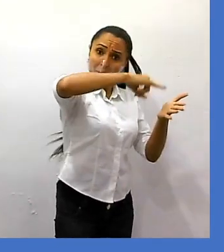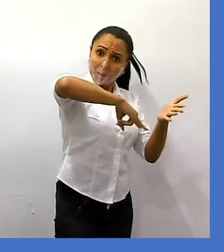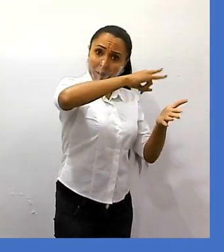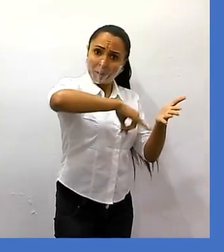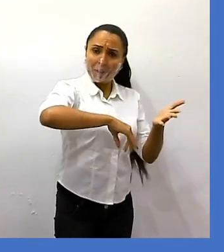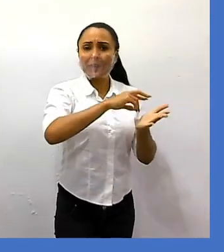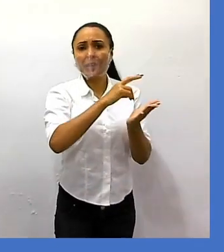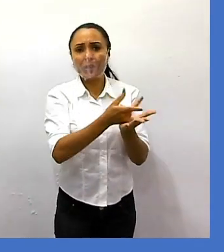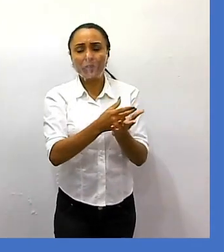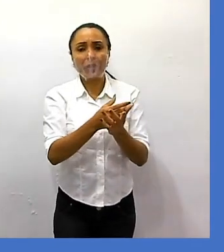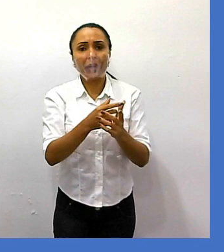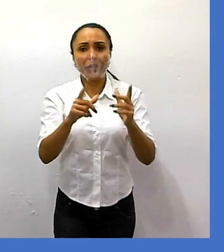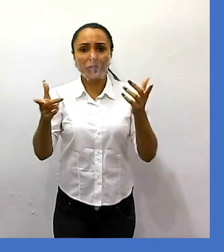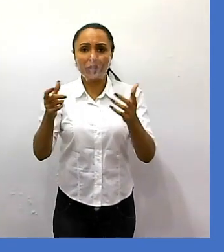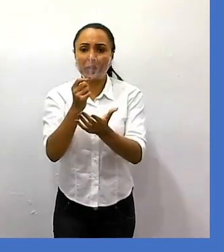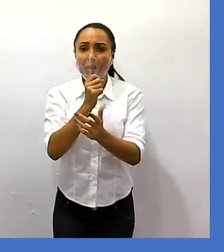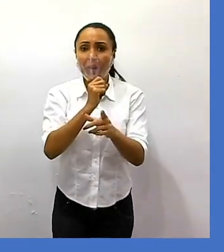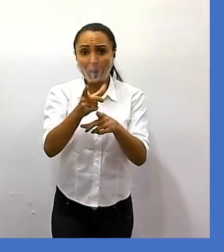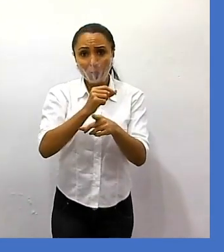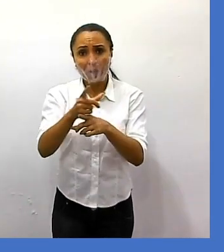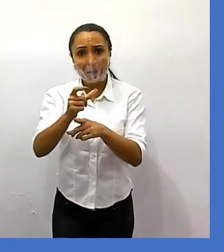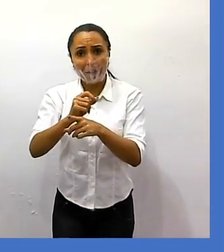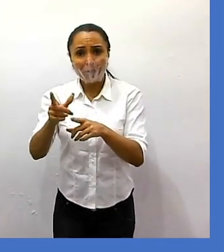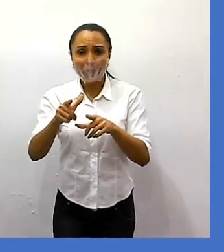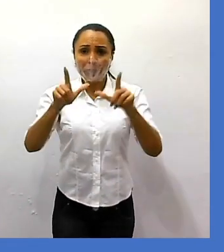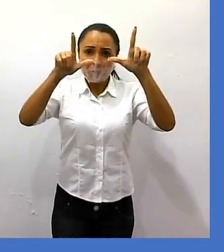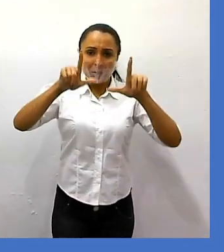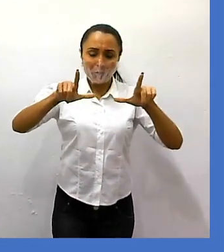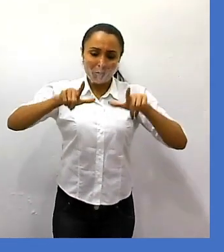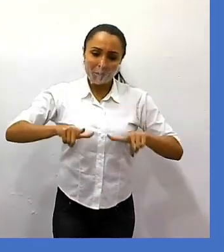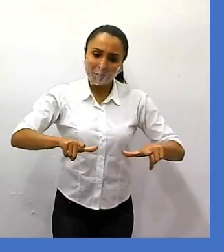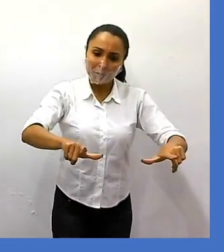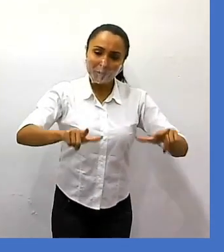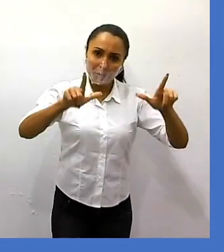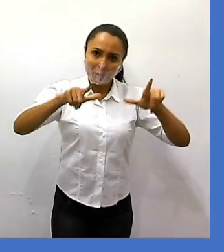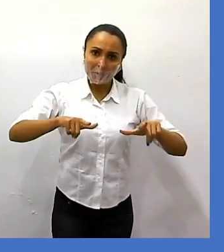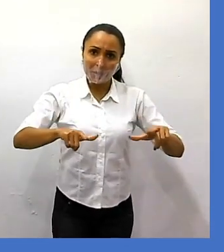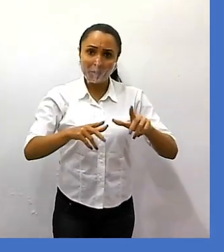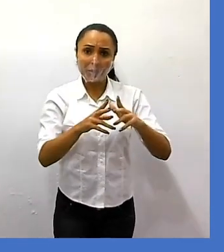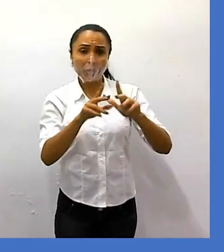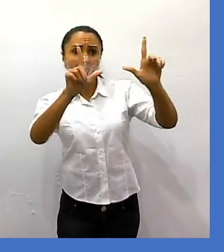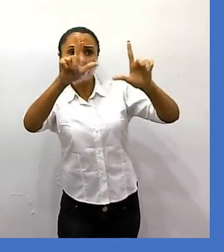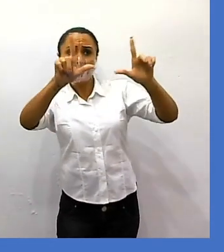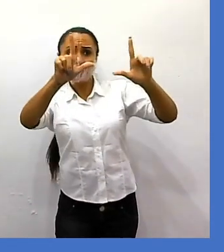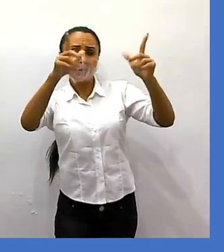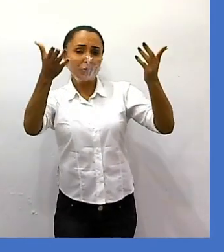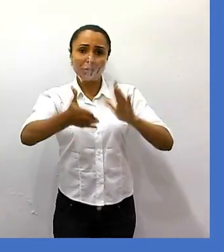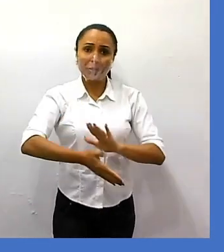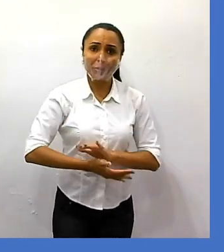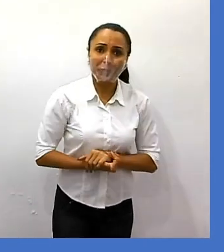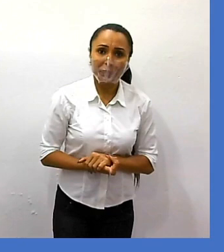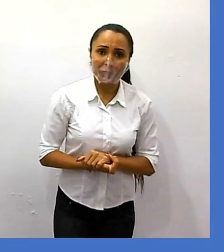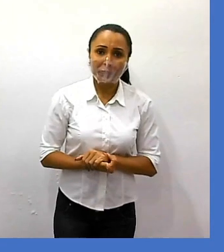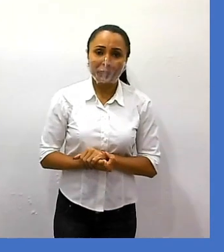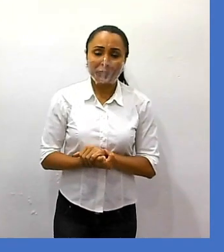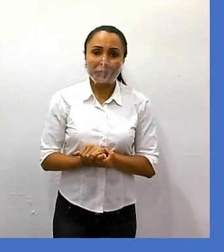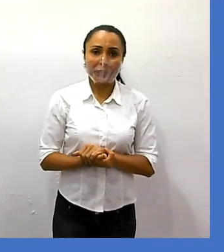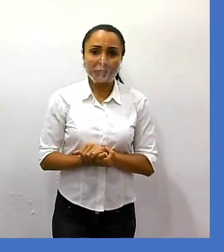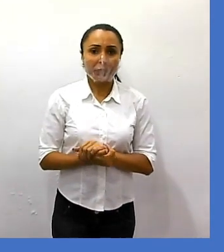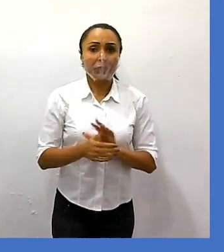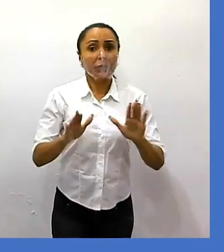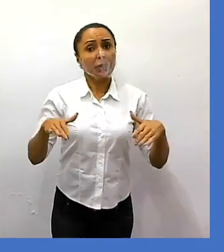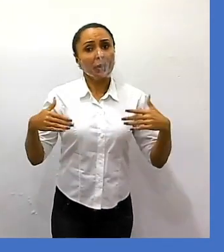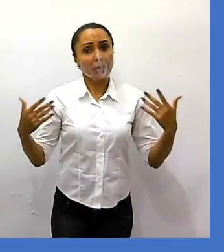vários vídeos e assistia durante um fim de semana, durante a semana, na hora que preferisse e desejasse.